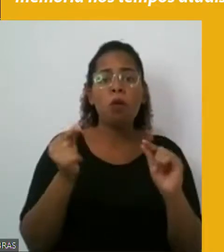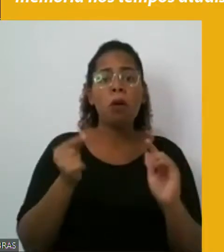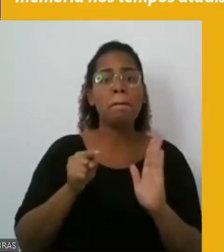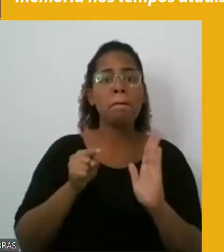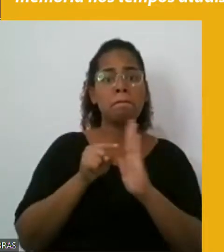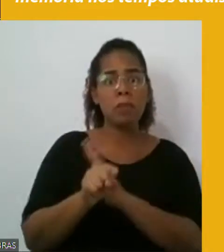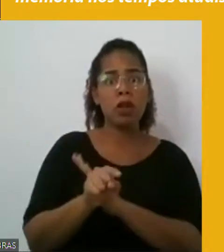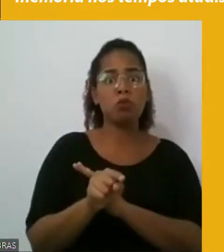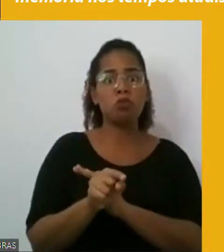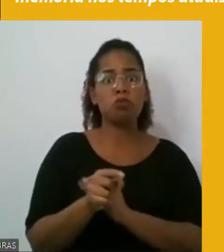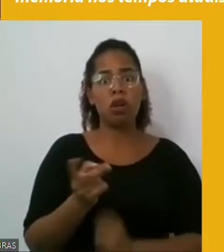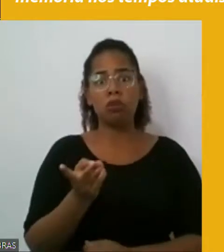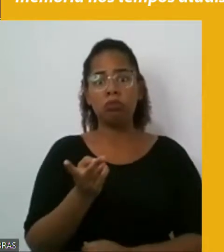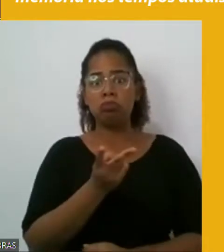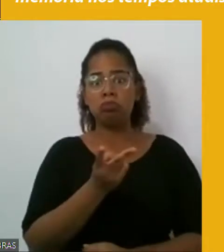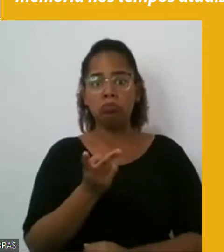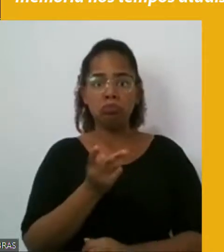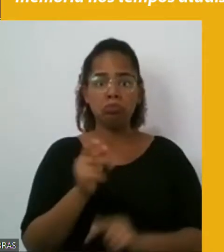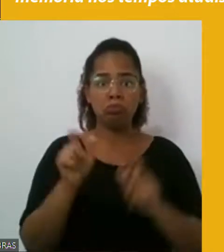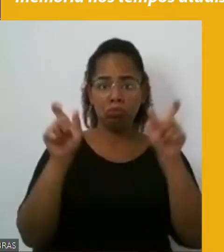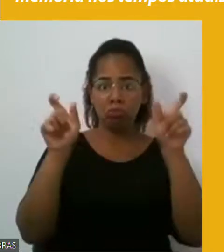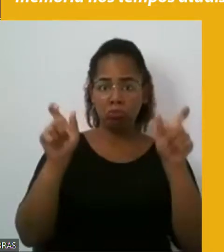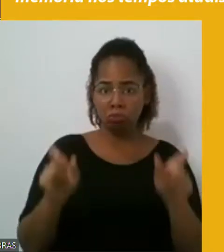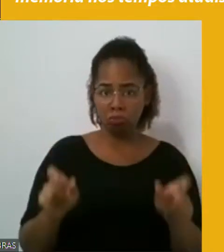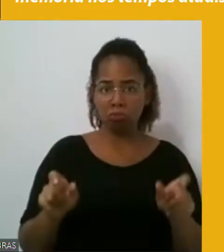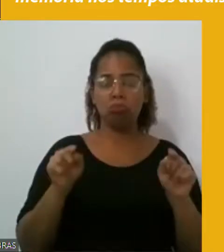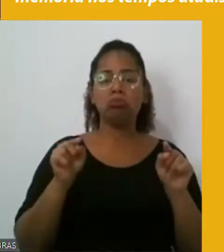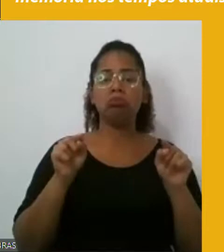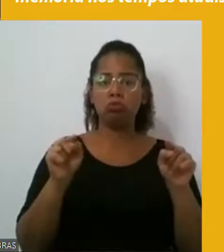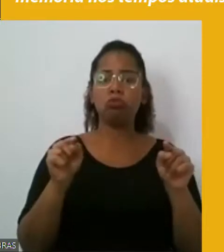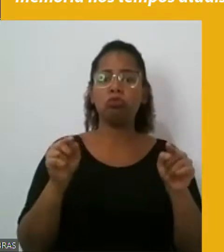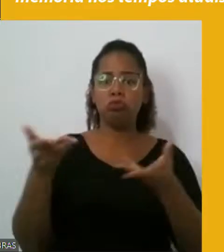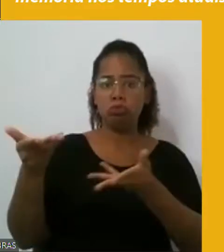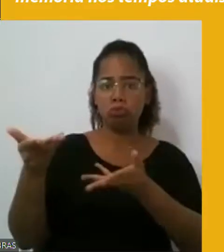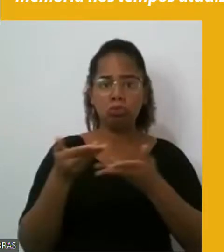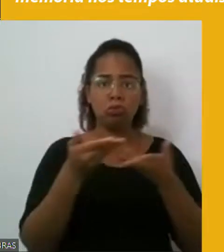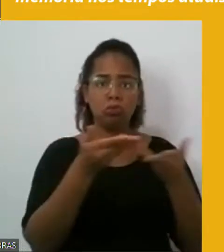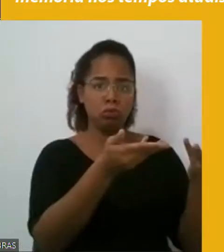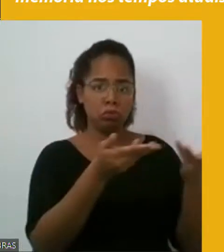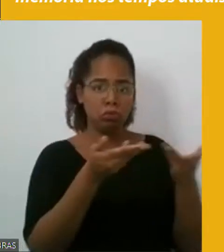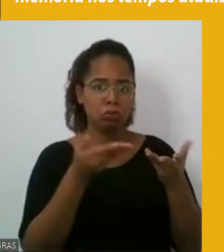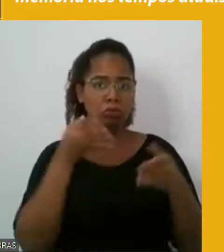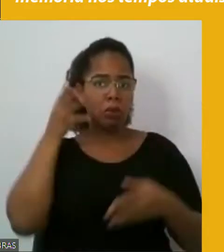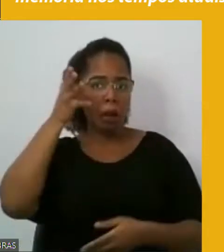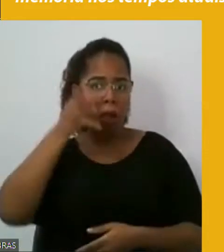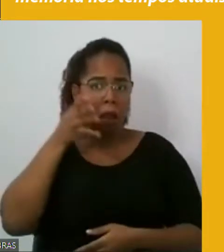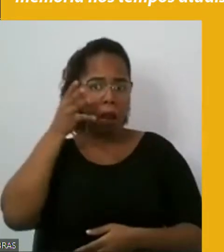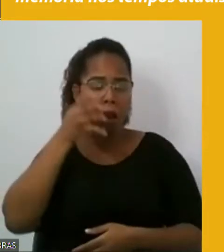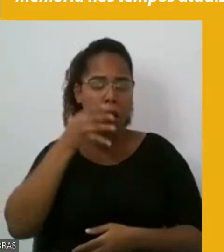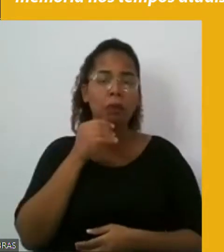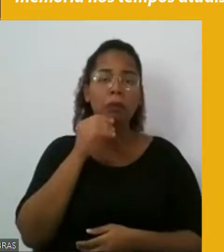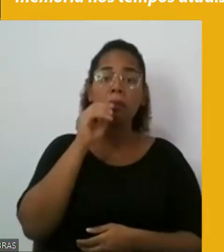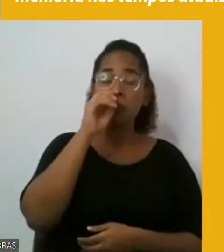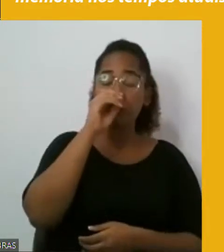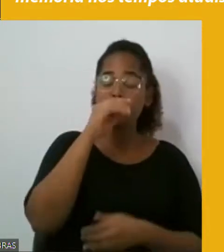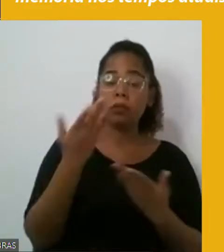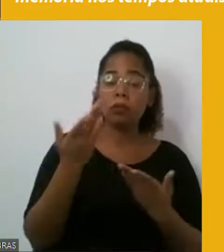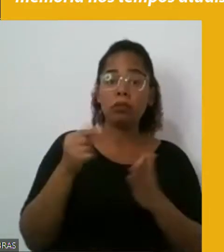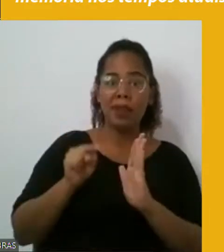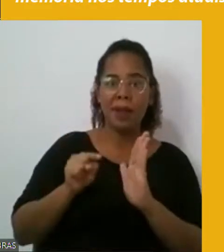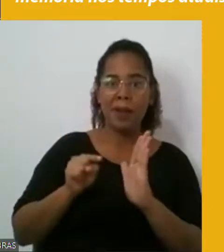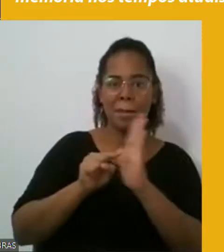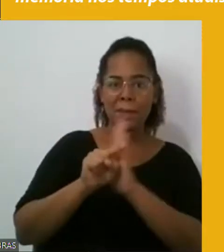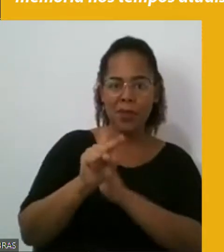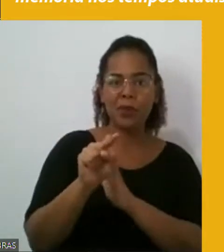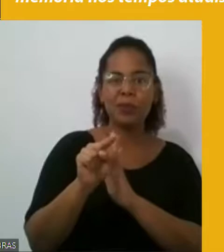uma colocação e depois uma pergunta para os dois. Já vou dizer que tanto essa colocação quanto essa pergunta, quem